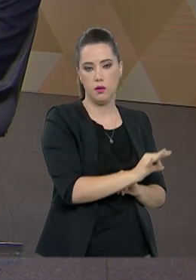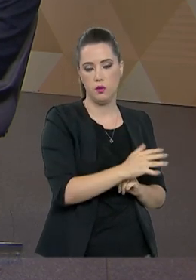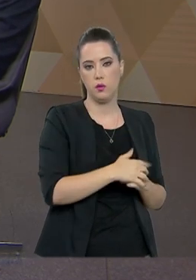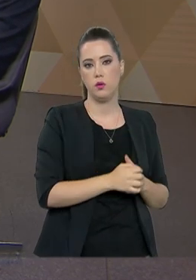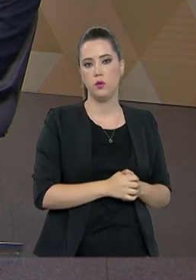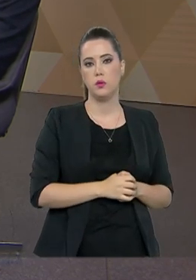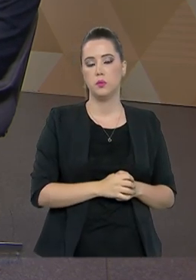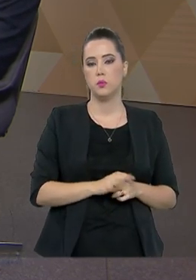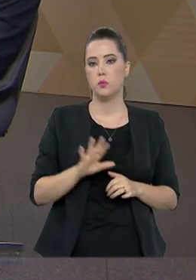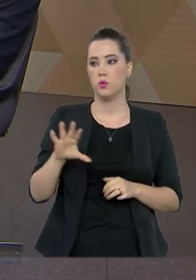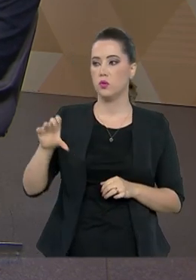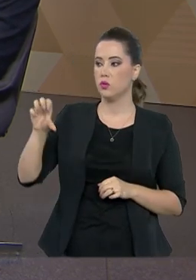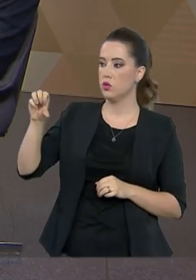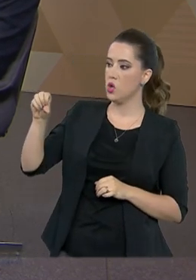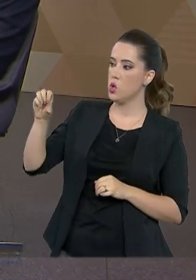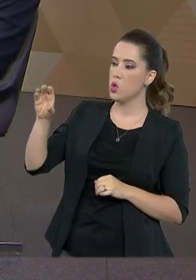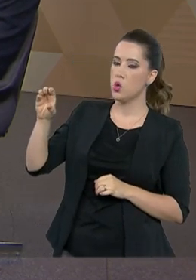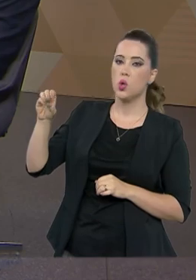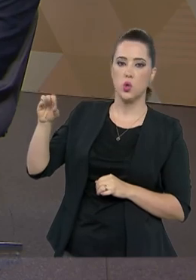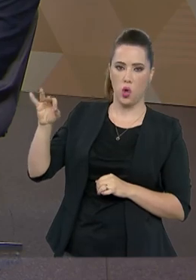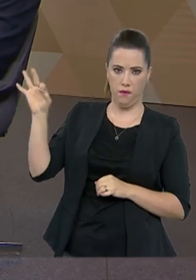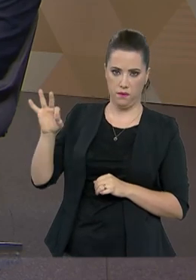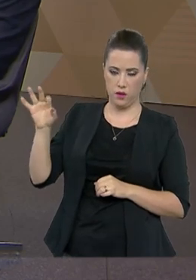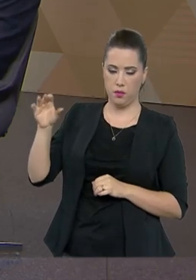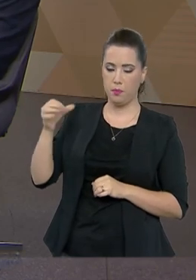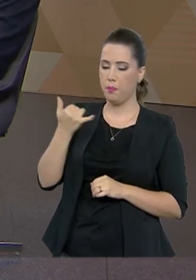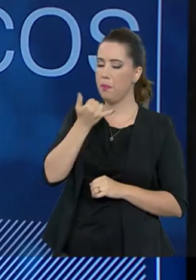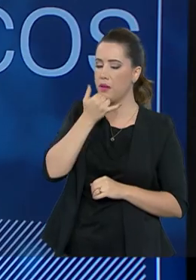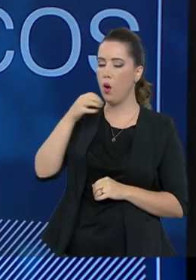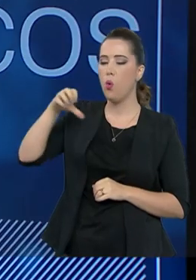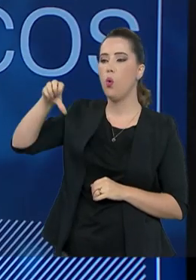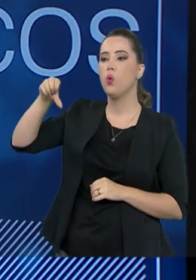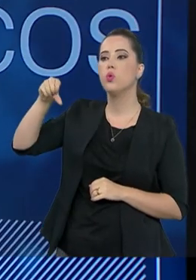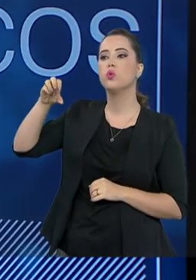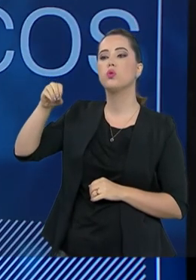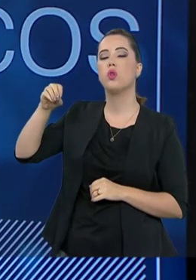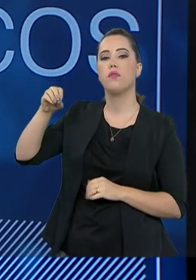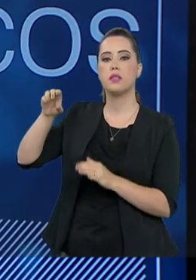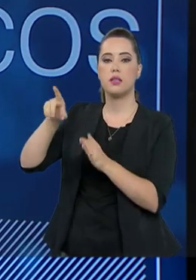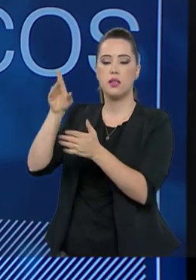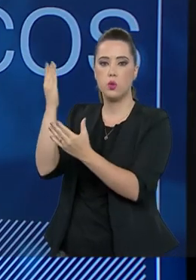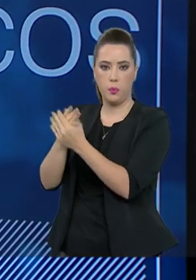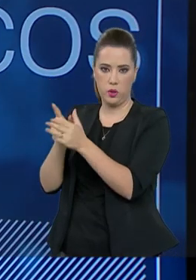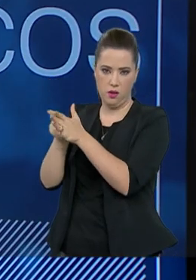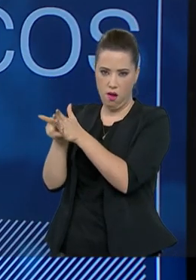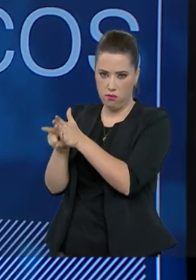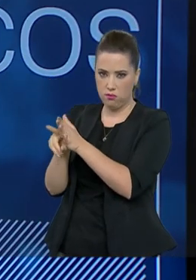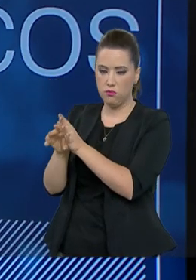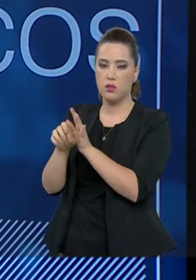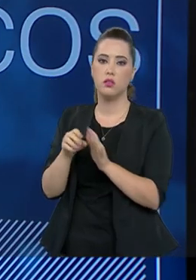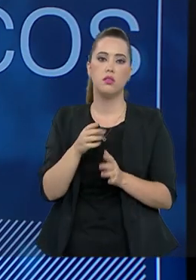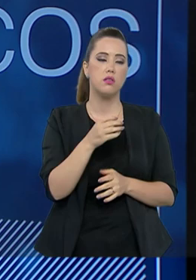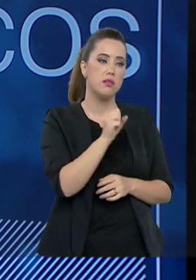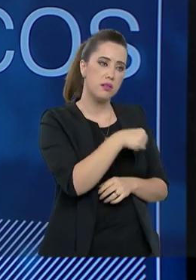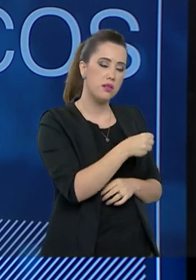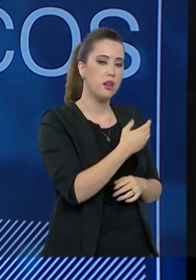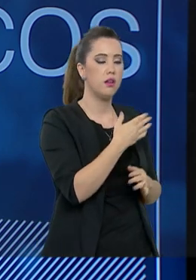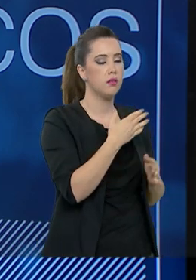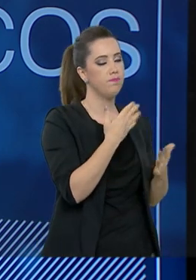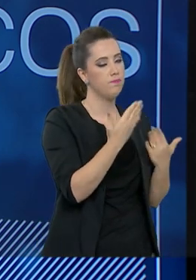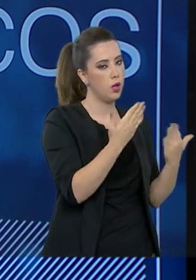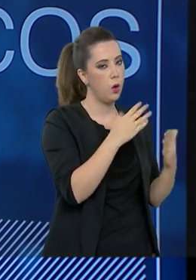quase disso. Quase 900 investigações, então. Isso. Segundo o último relatório, que é de maio, vai ter uma nova,